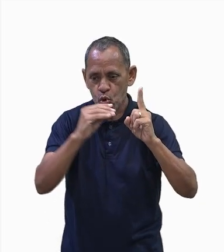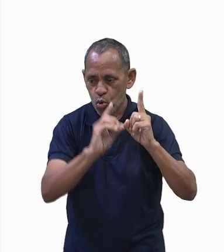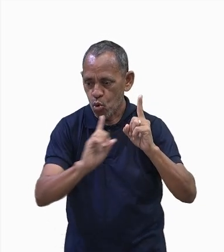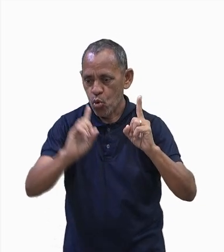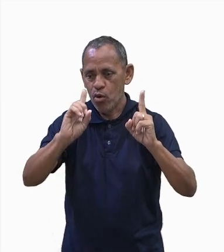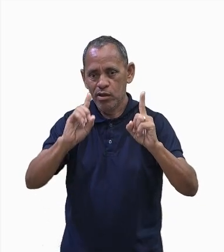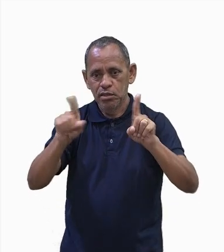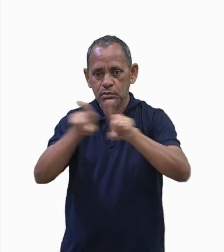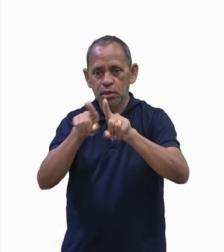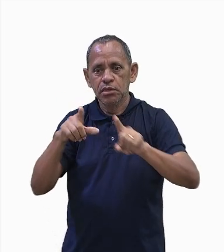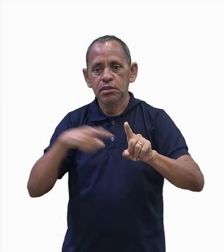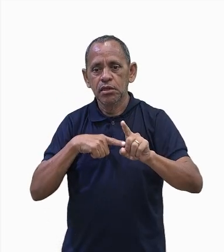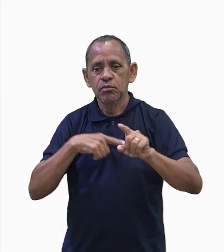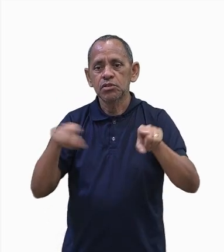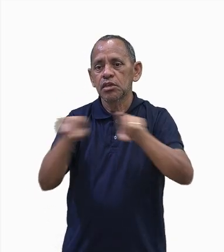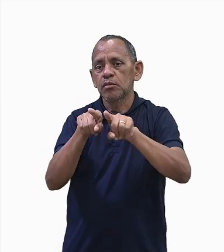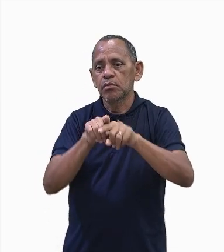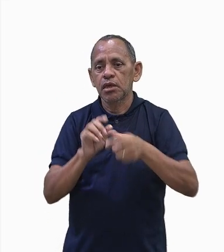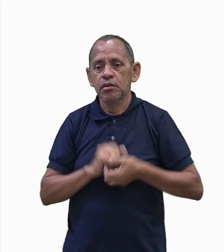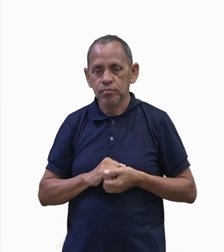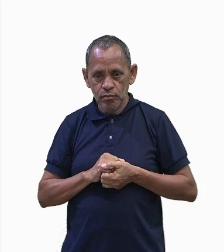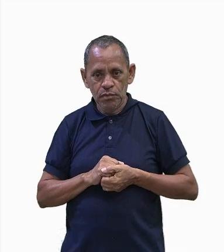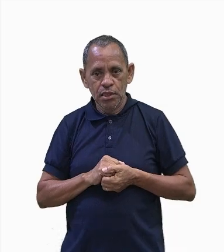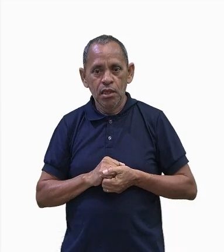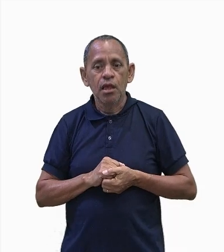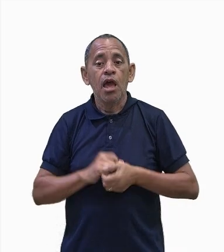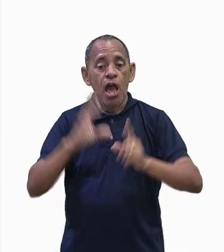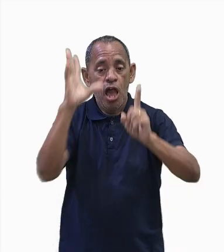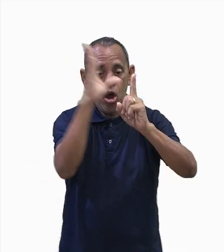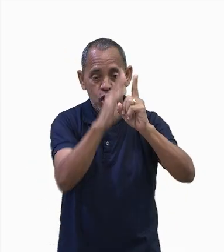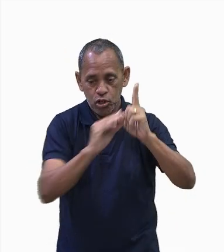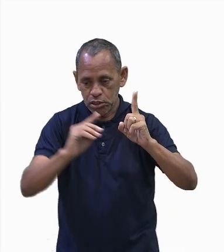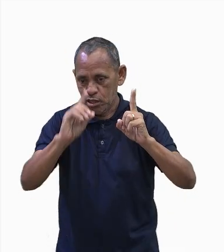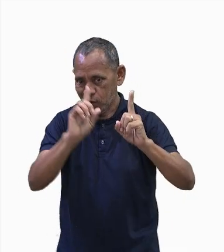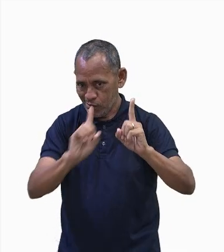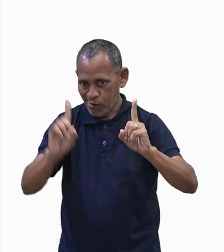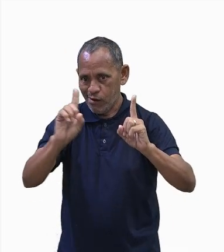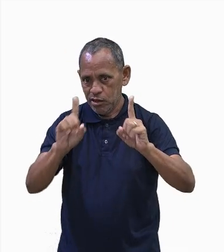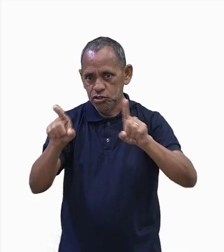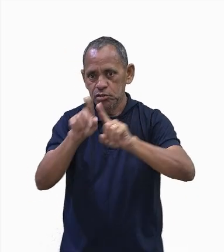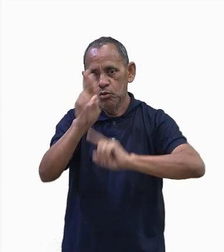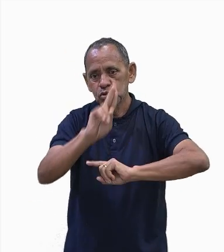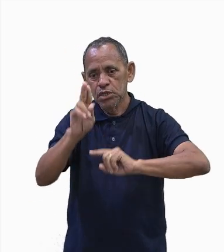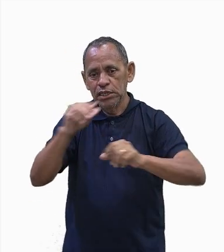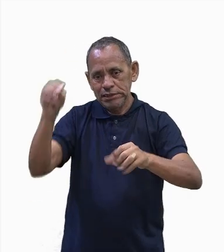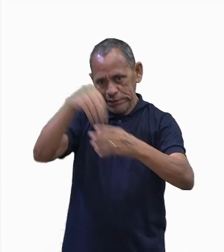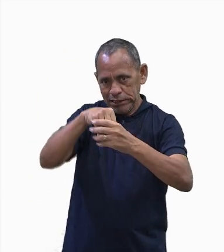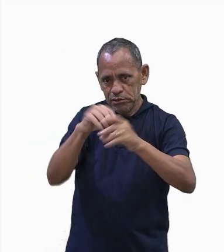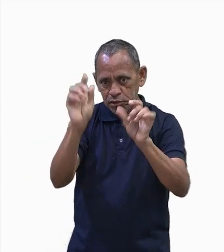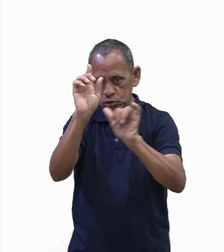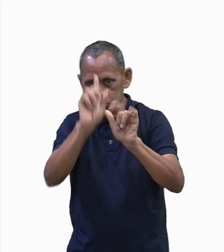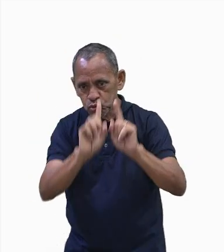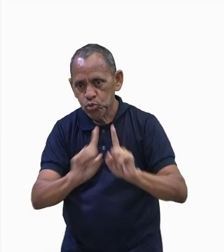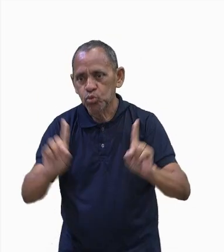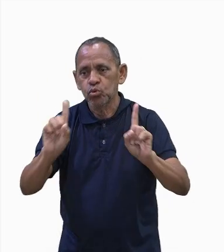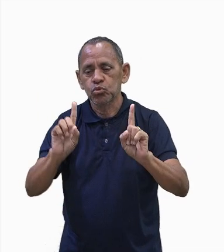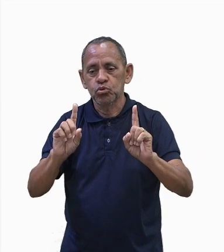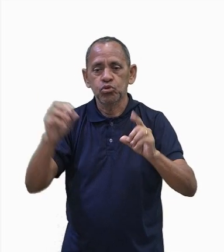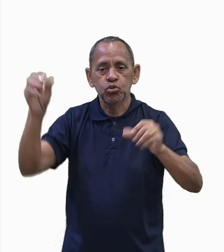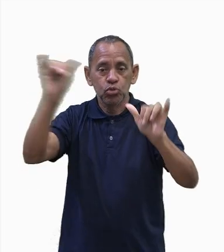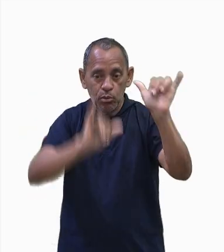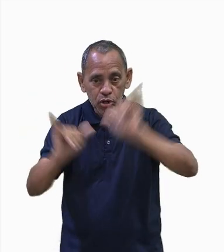a clonagem artificial, que é no caso da ovelha aqui representada, né, conhecida, que é a Dolly, que